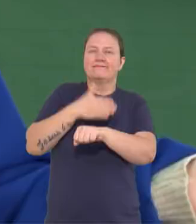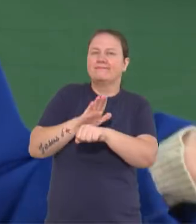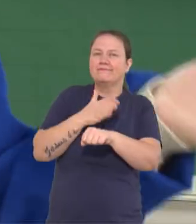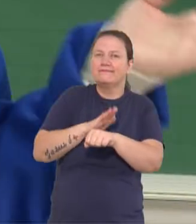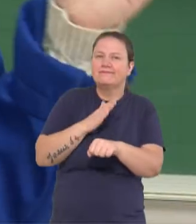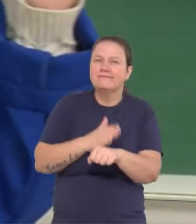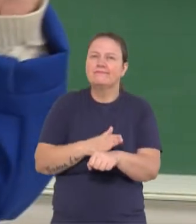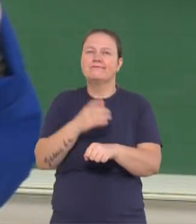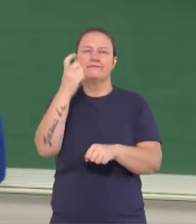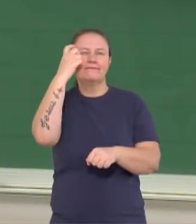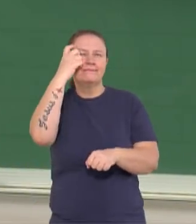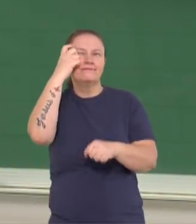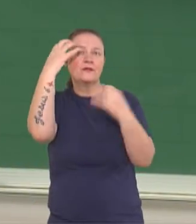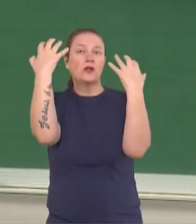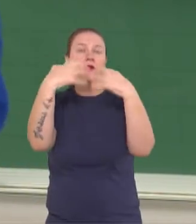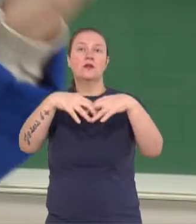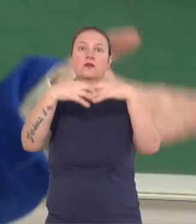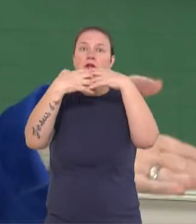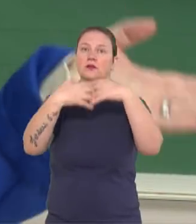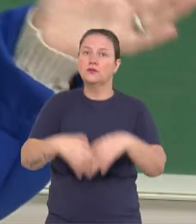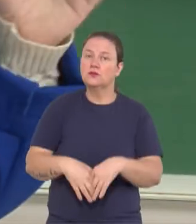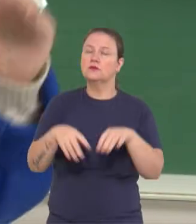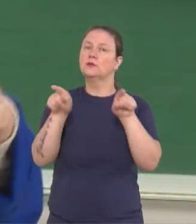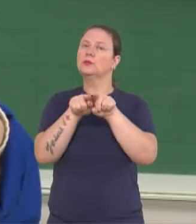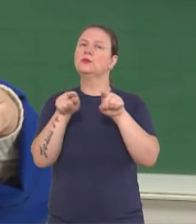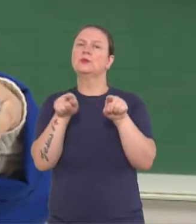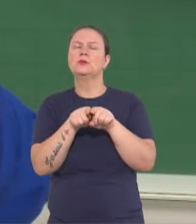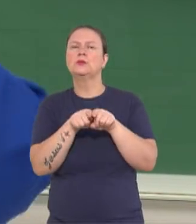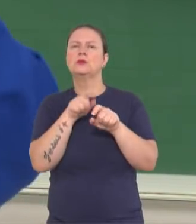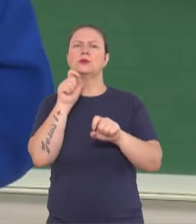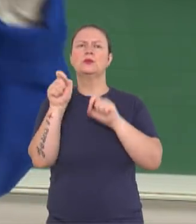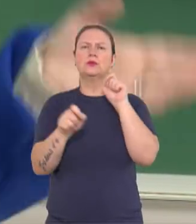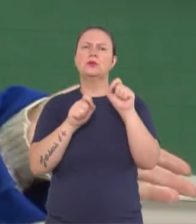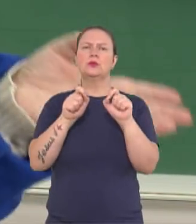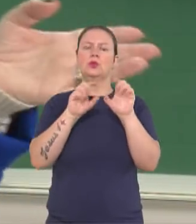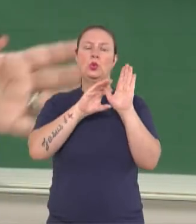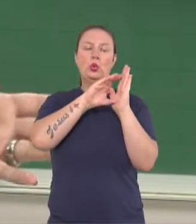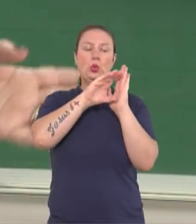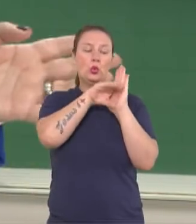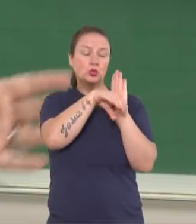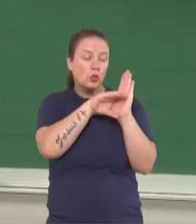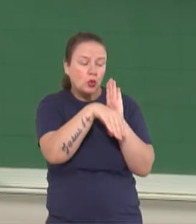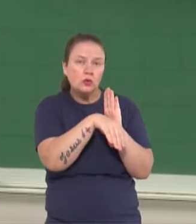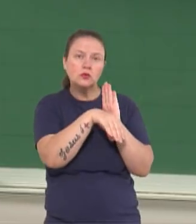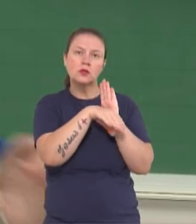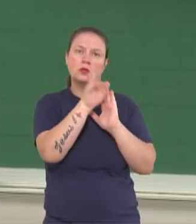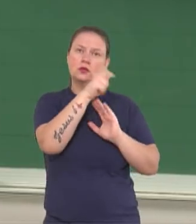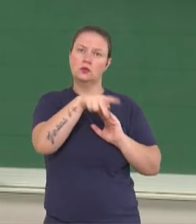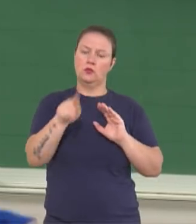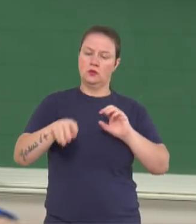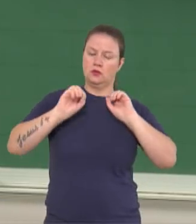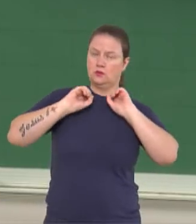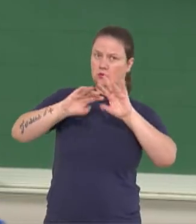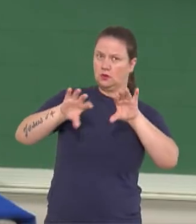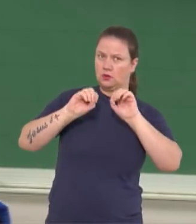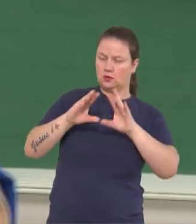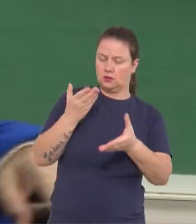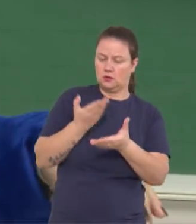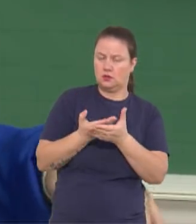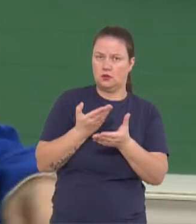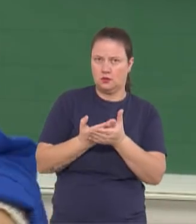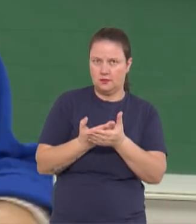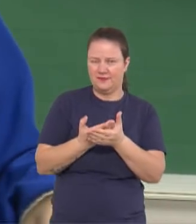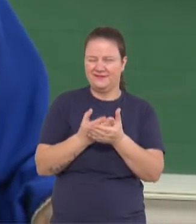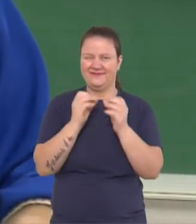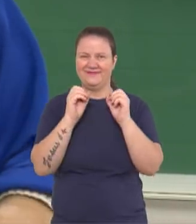os exercícios, né, e tentar ouvir aí todos os conceitos que os professores têm trabalhado durante as aulas, todos os